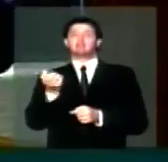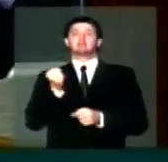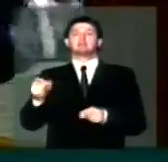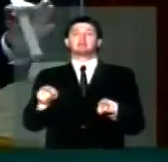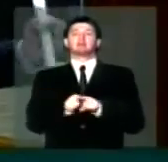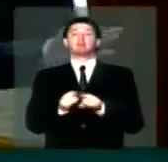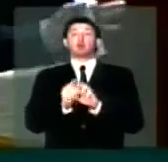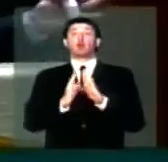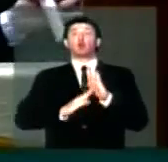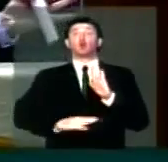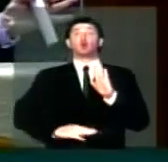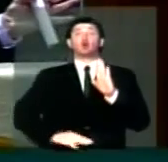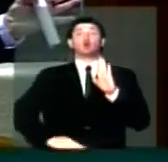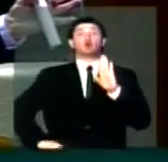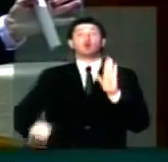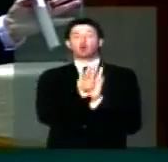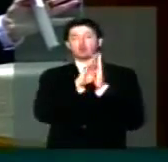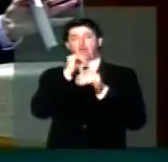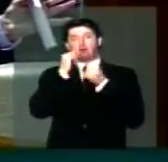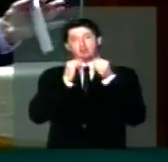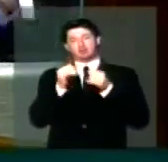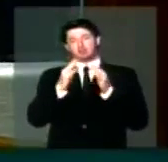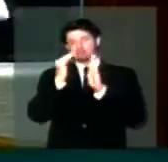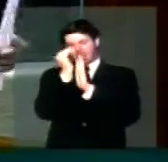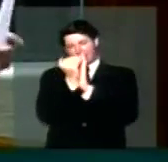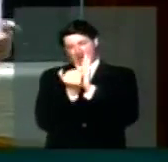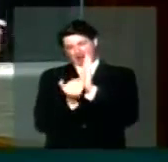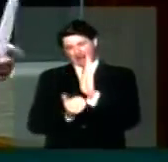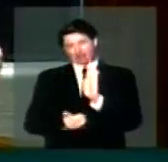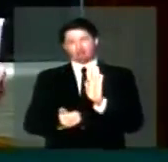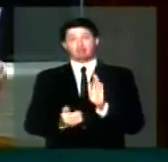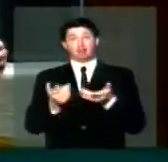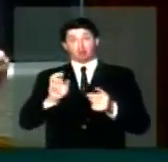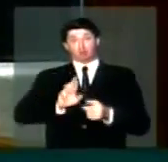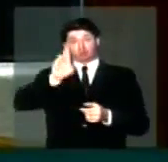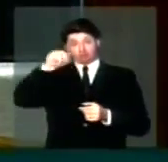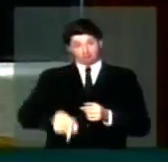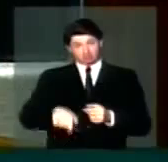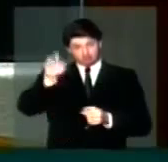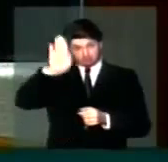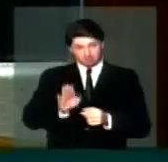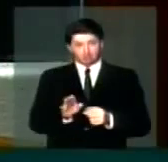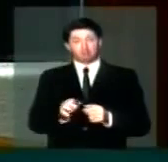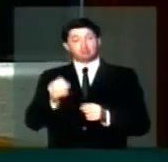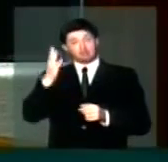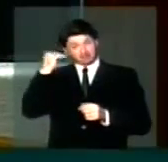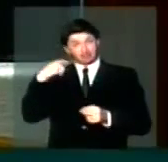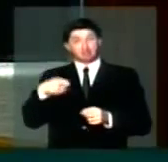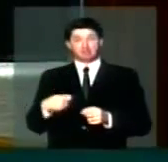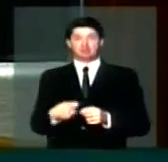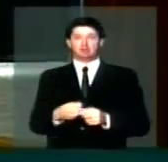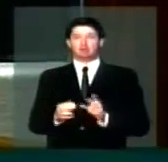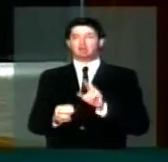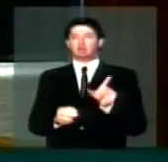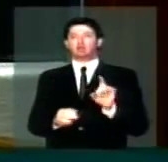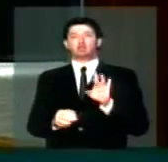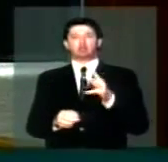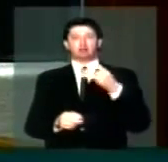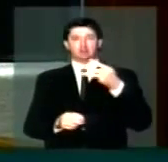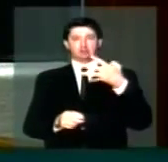receba o conjunto das informações. E as autoridades brasileiras, senhor presidente, possam saber não